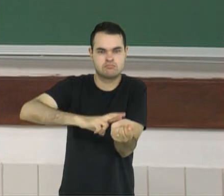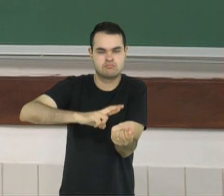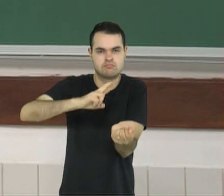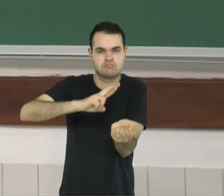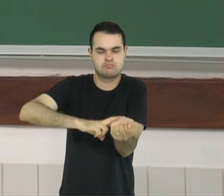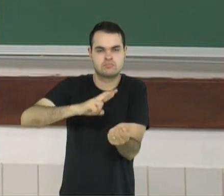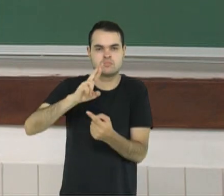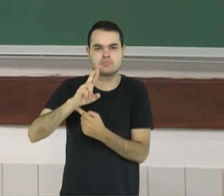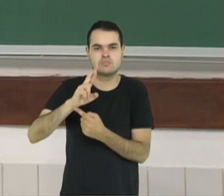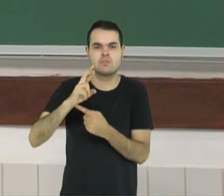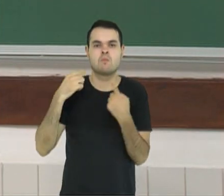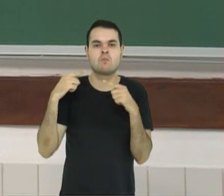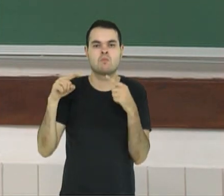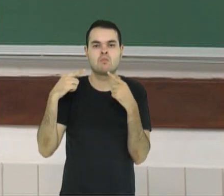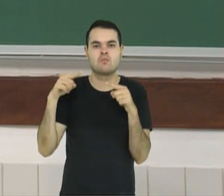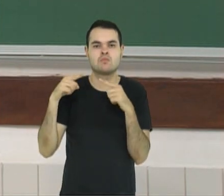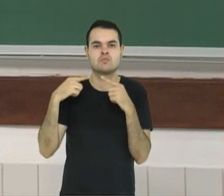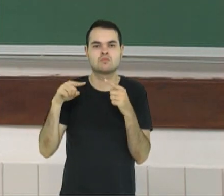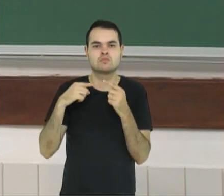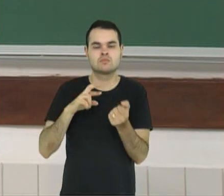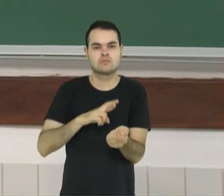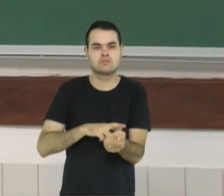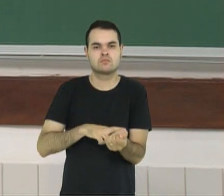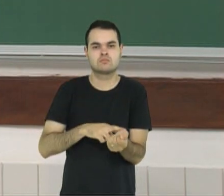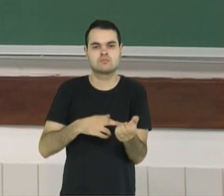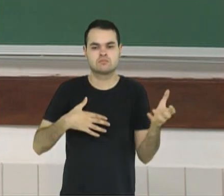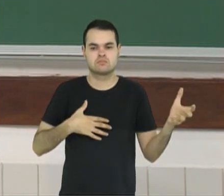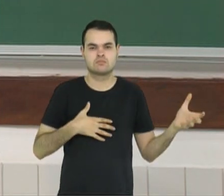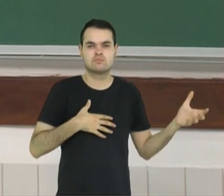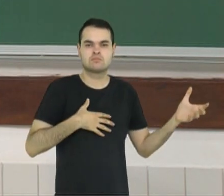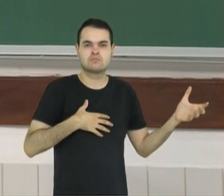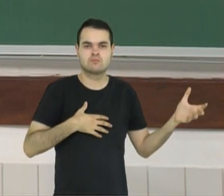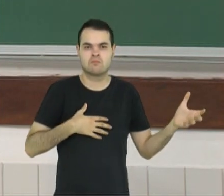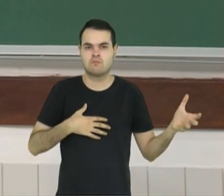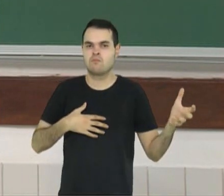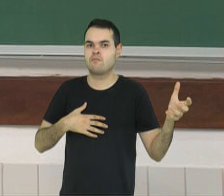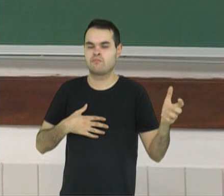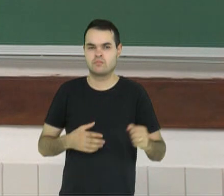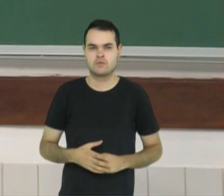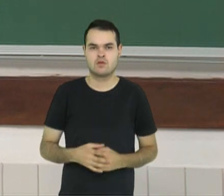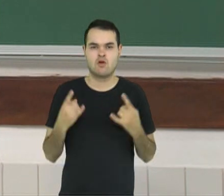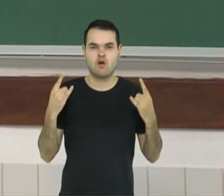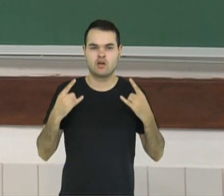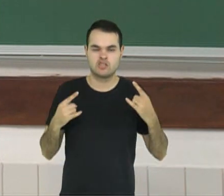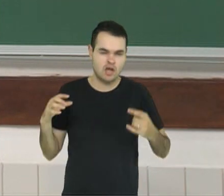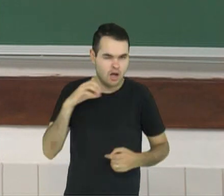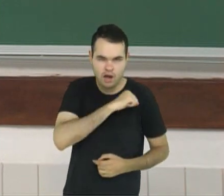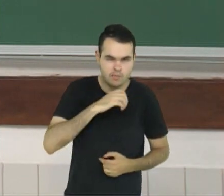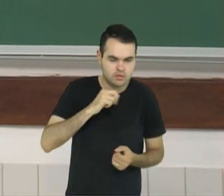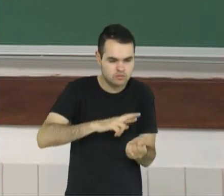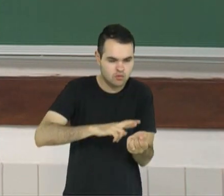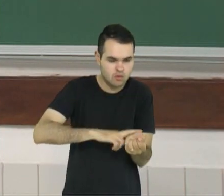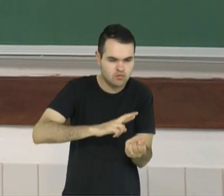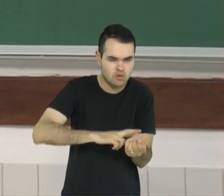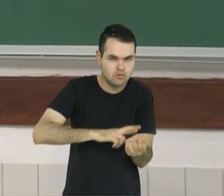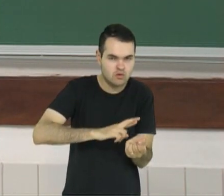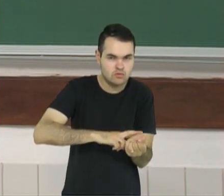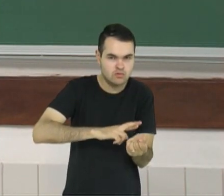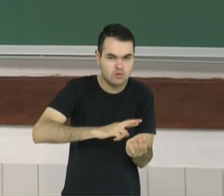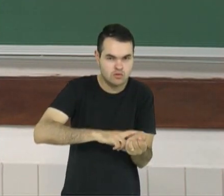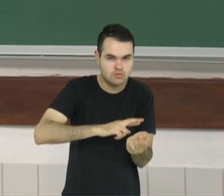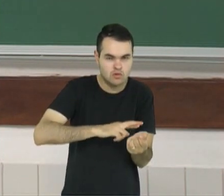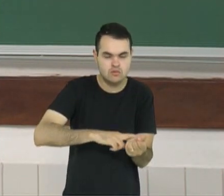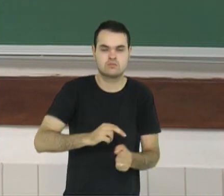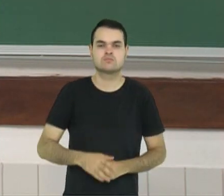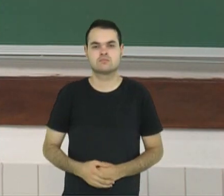Por que estilo musical? Uma valsa, ela é lenta. Um rock é rápido. Então, o ritmo, ele vai